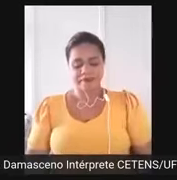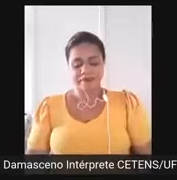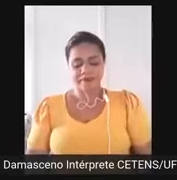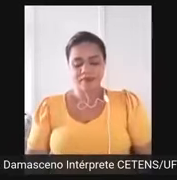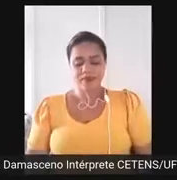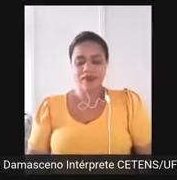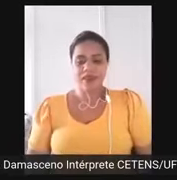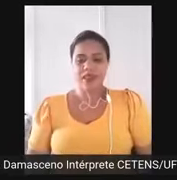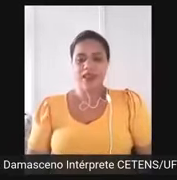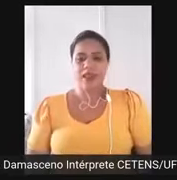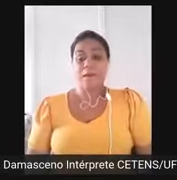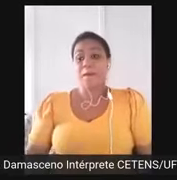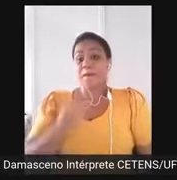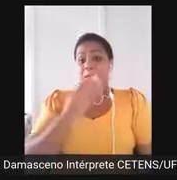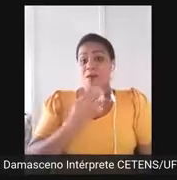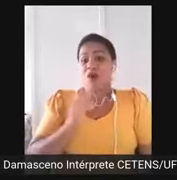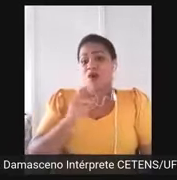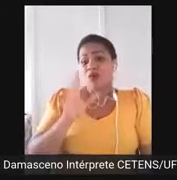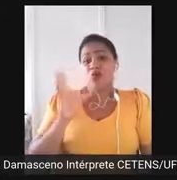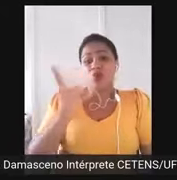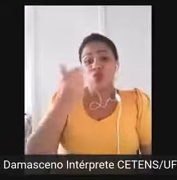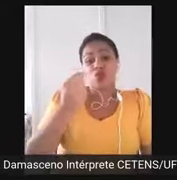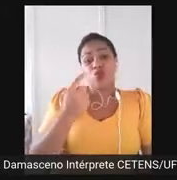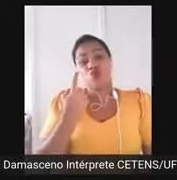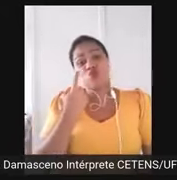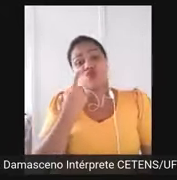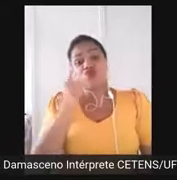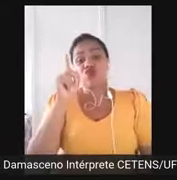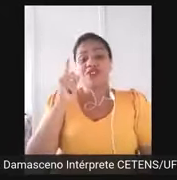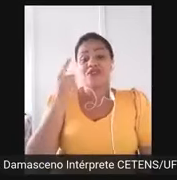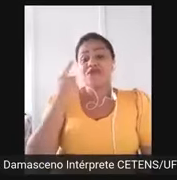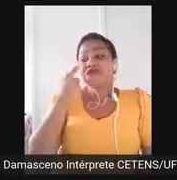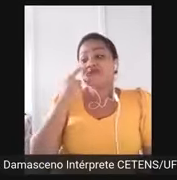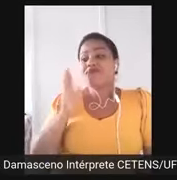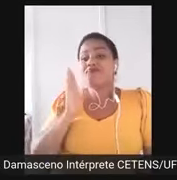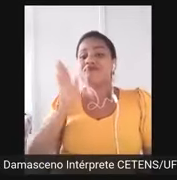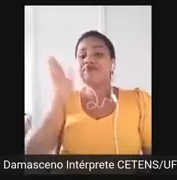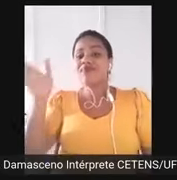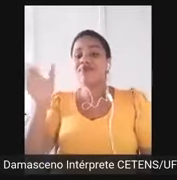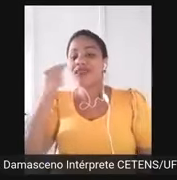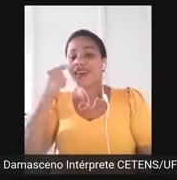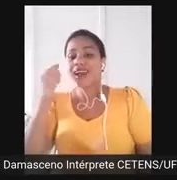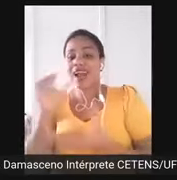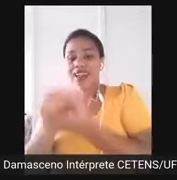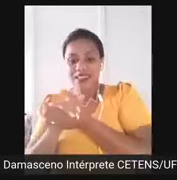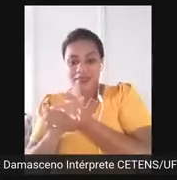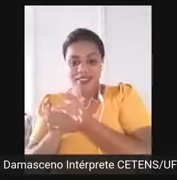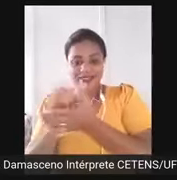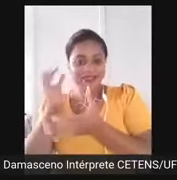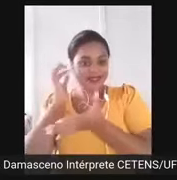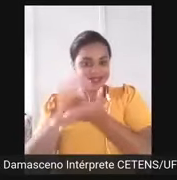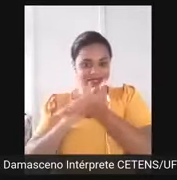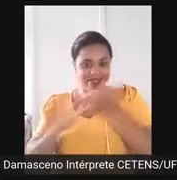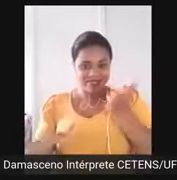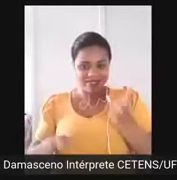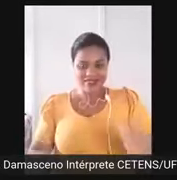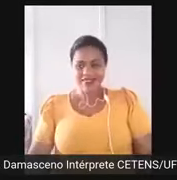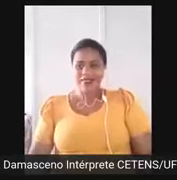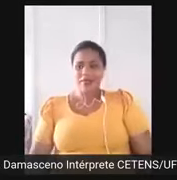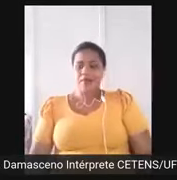seria muito bom que todos pudessem, um dia na vida, frequentar um casamento cigano para saber como é a experiência desse casamento.